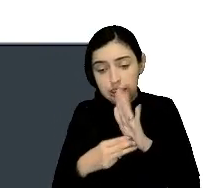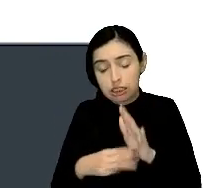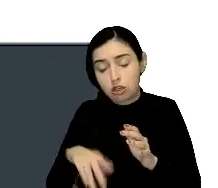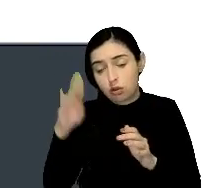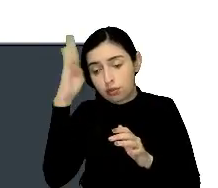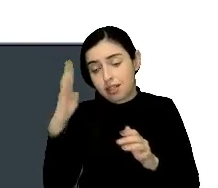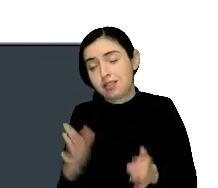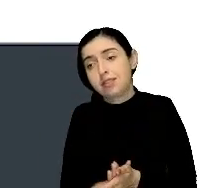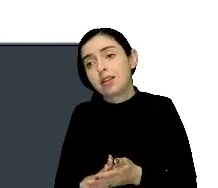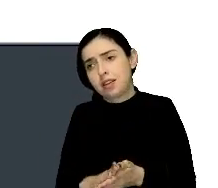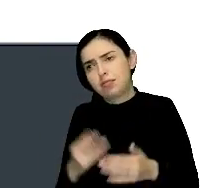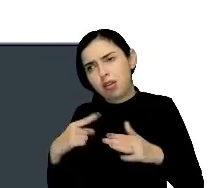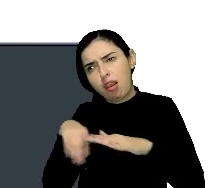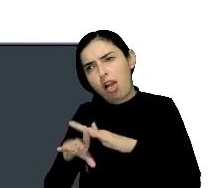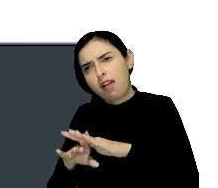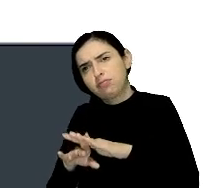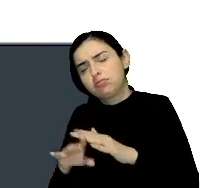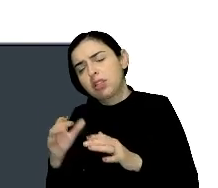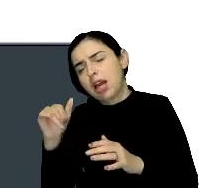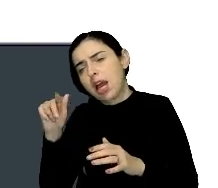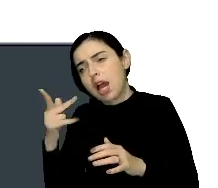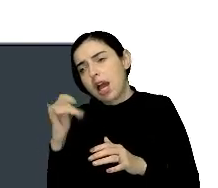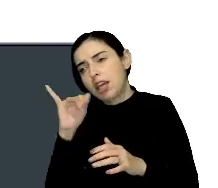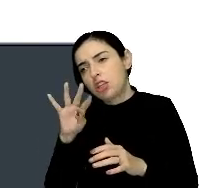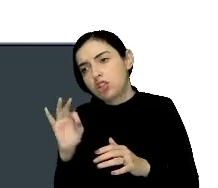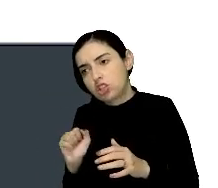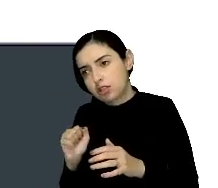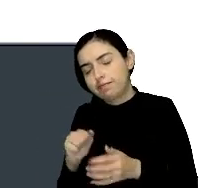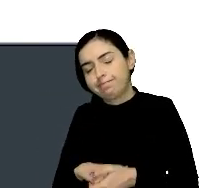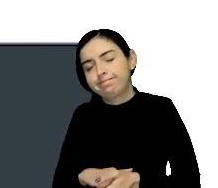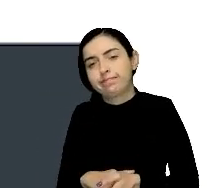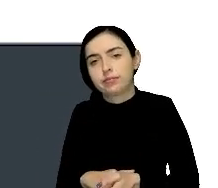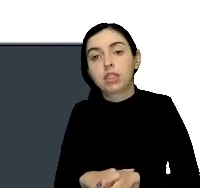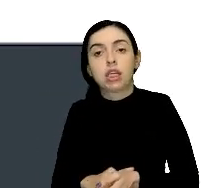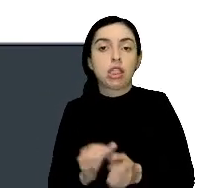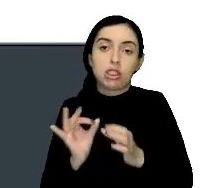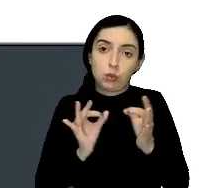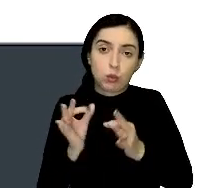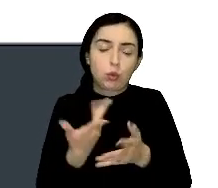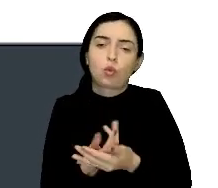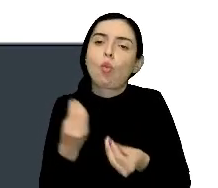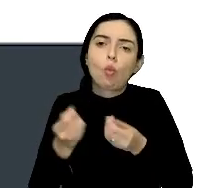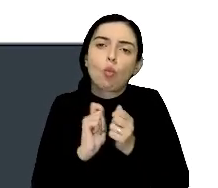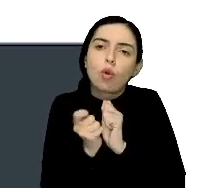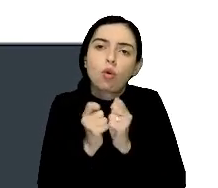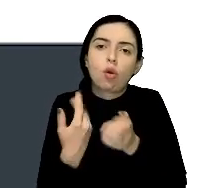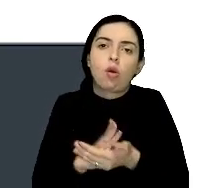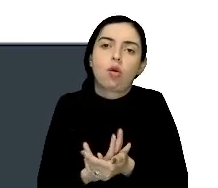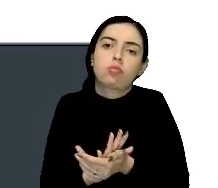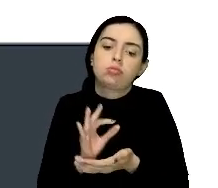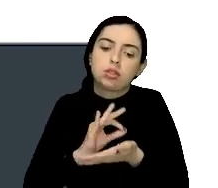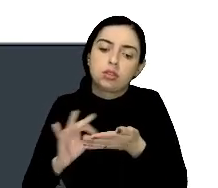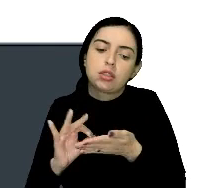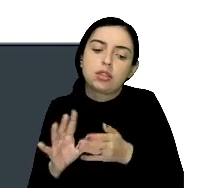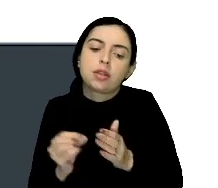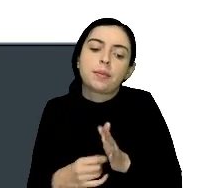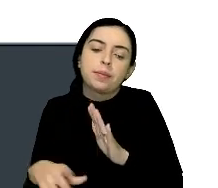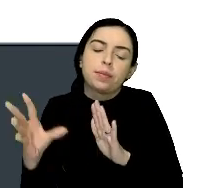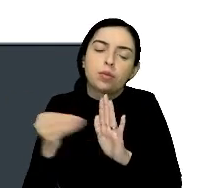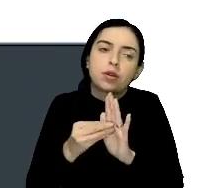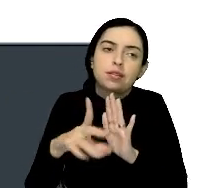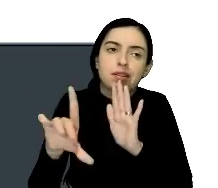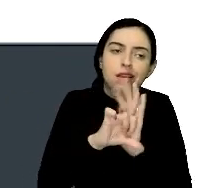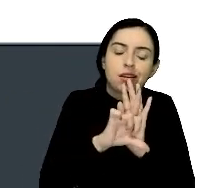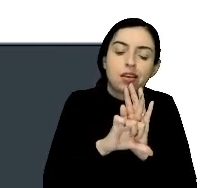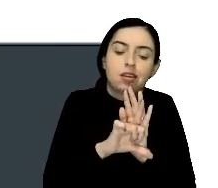vai dar refúgio para quem foge do país que você controla? Então, você criou o visto humanitário, depois foi colocado na lei. Os